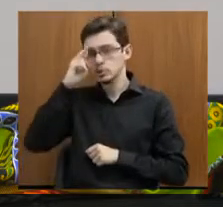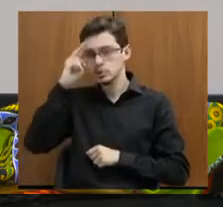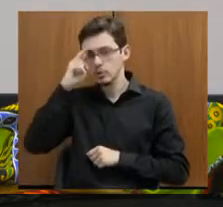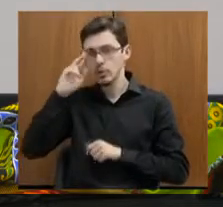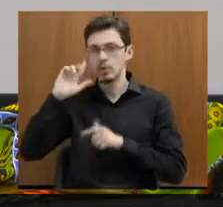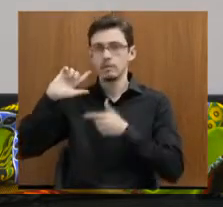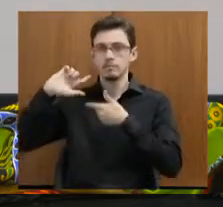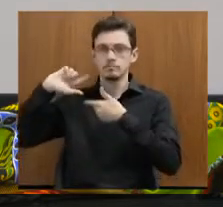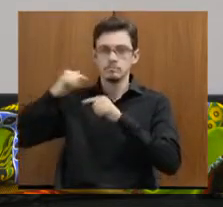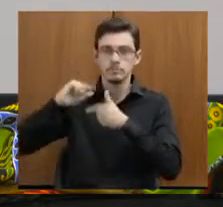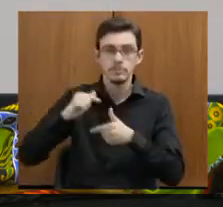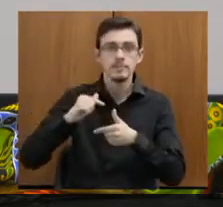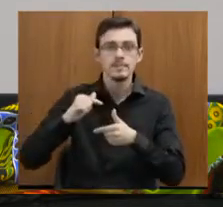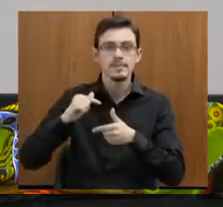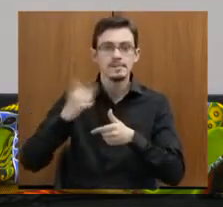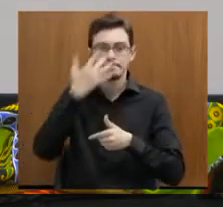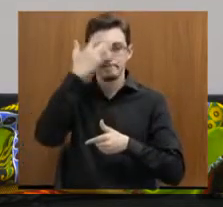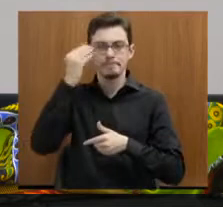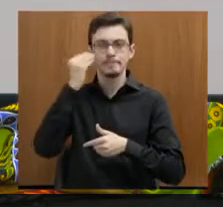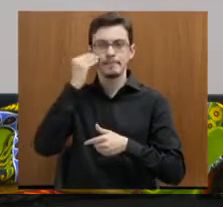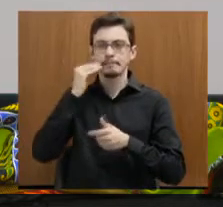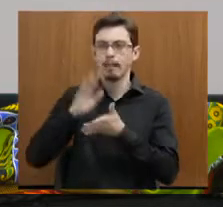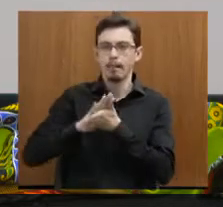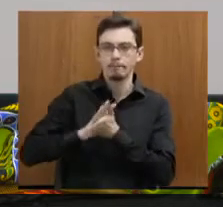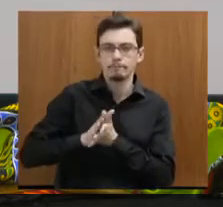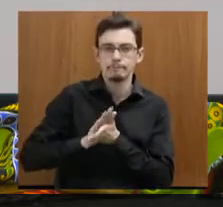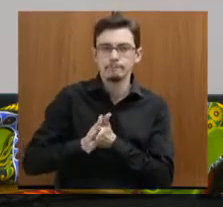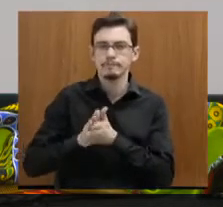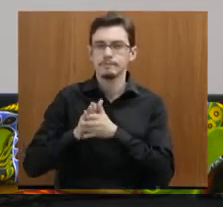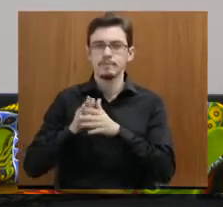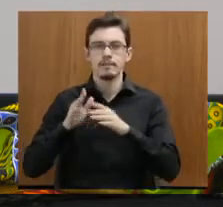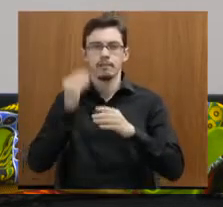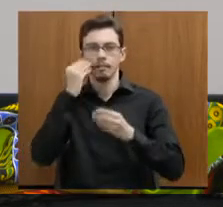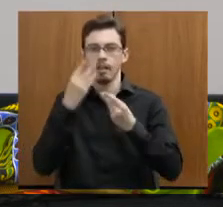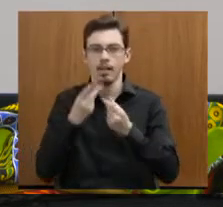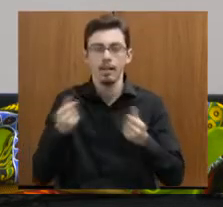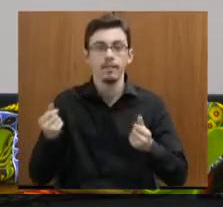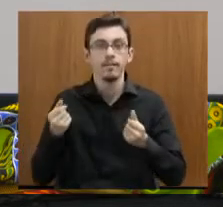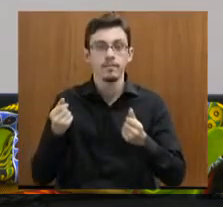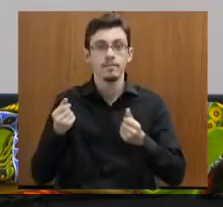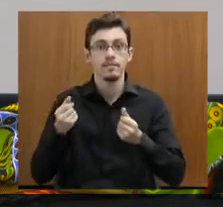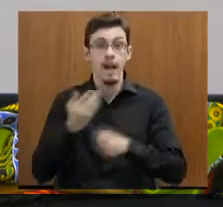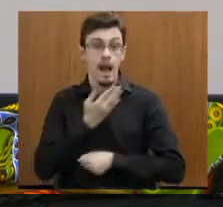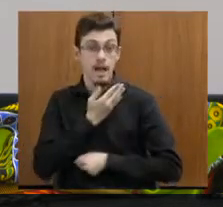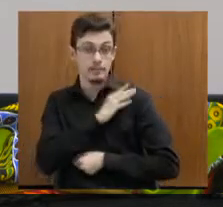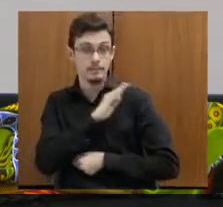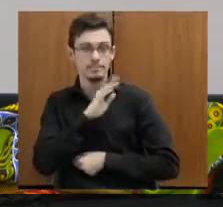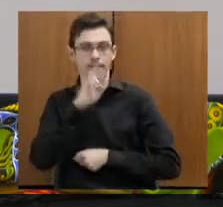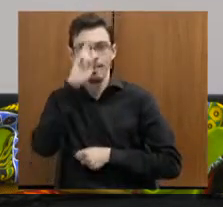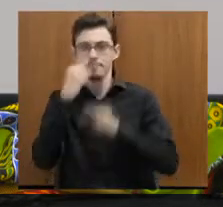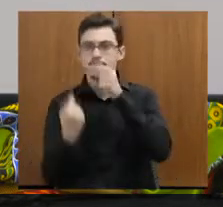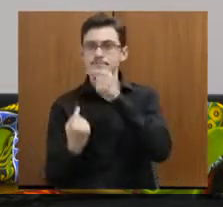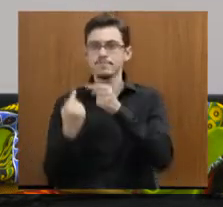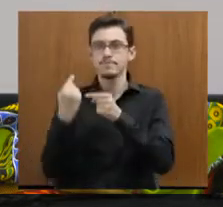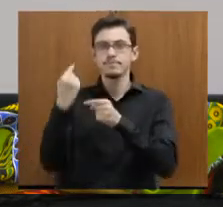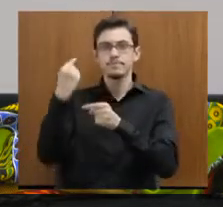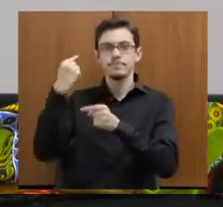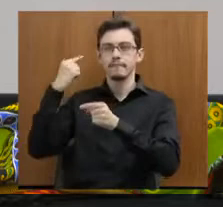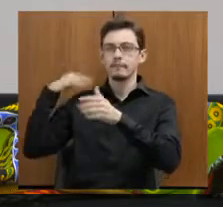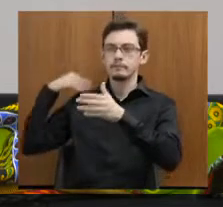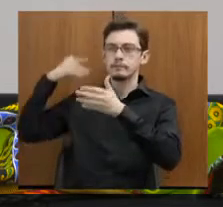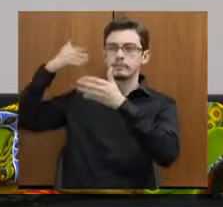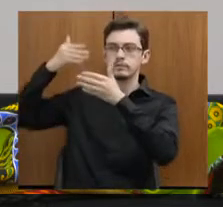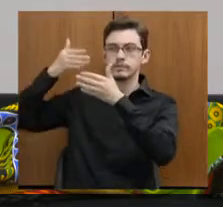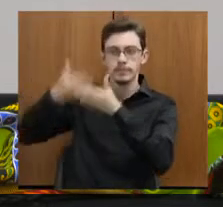implacáveis perseguidas o racismo EA discriminação remontam à escravidão desde o Brasil